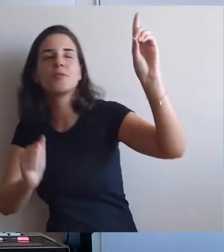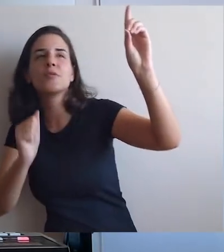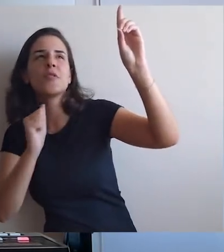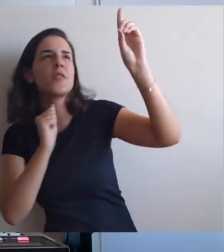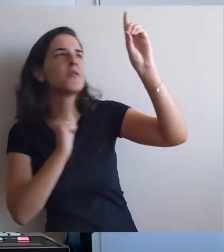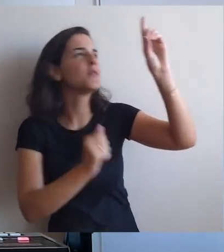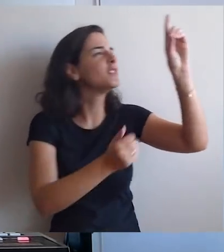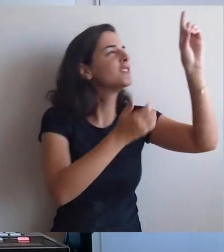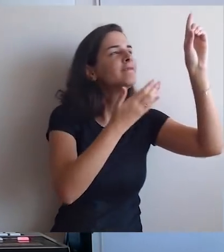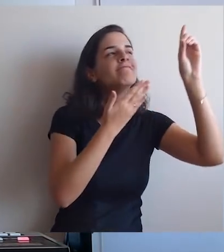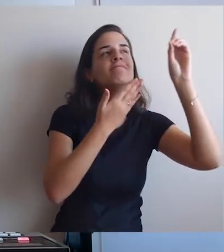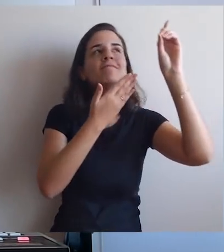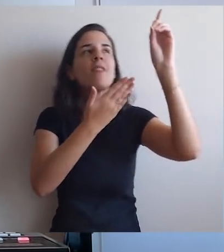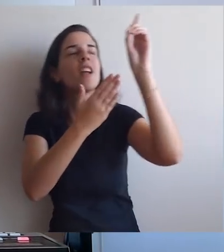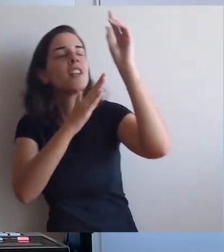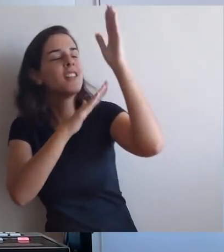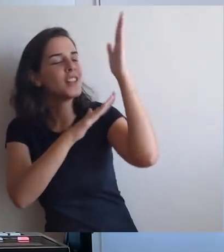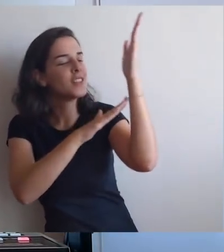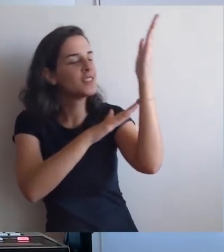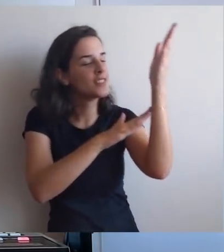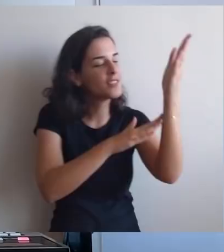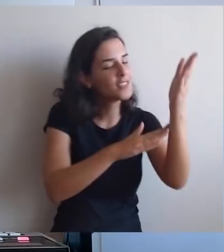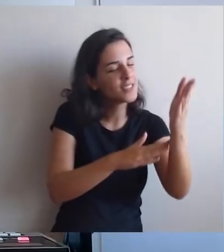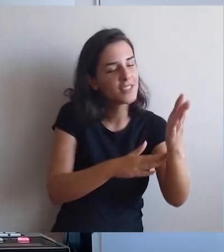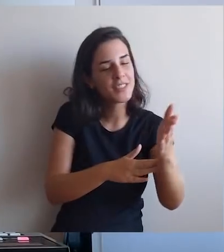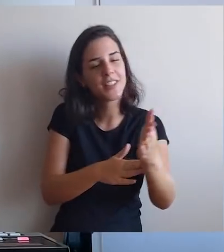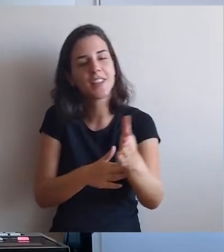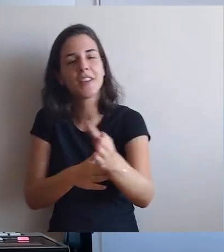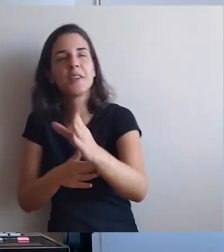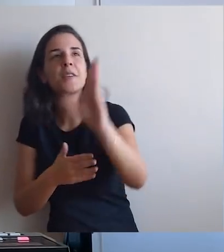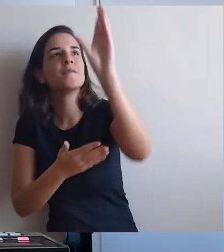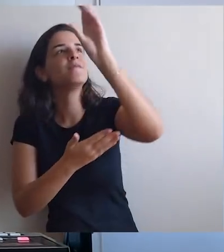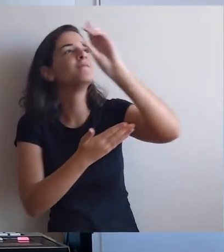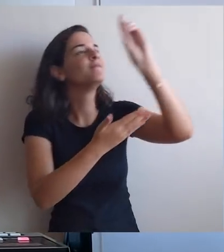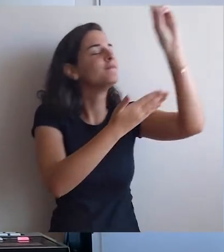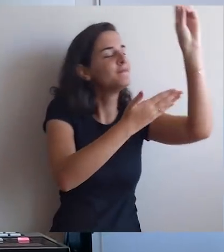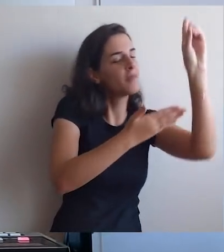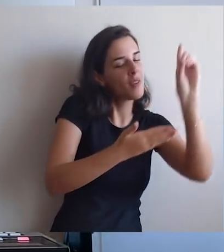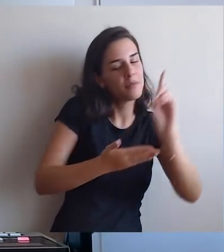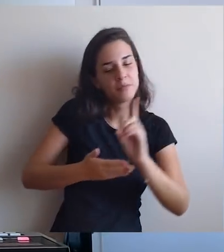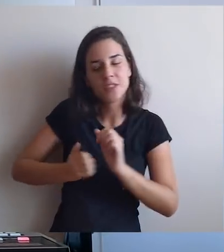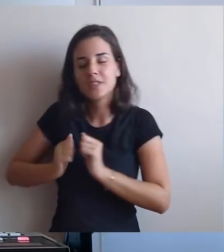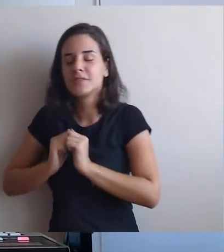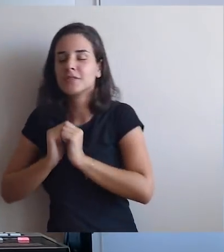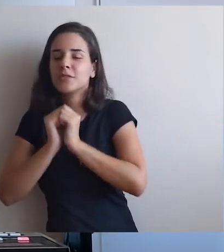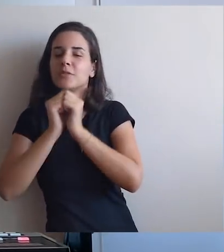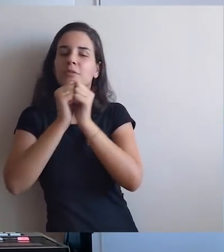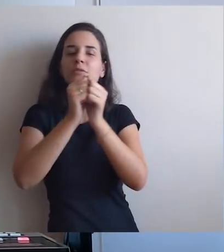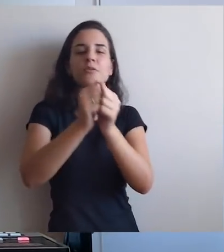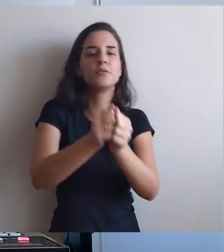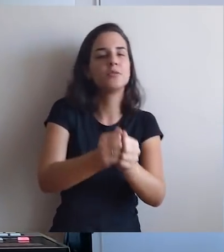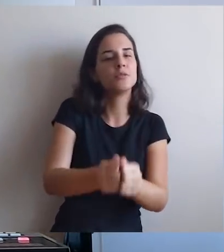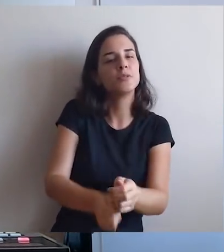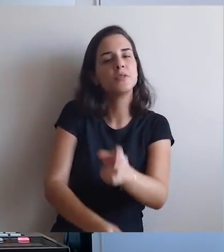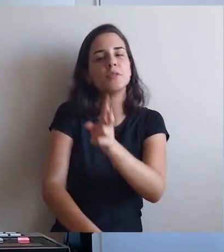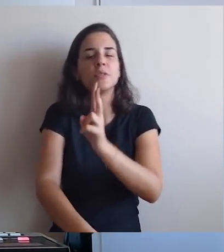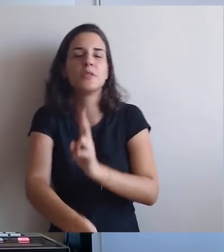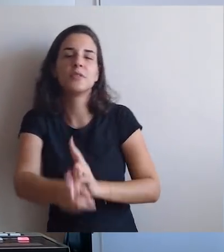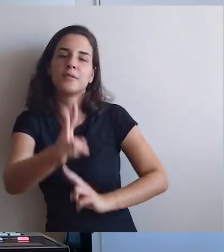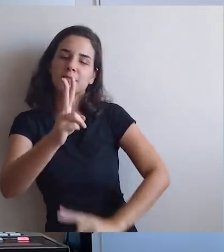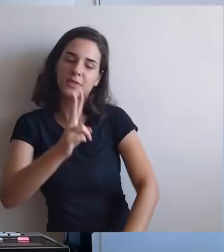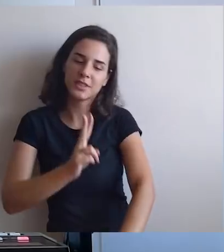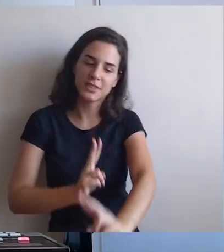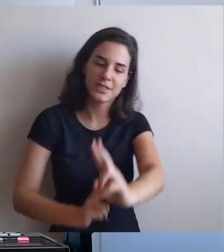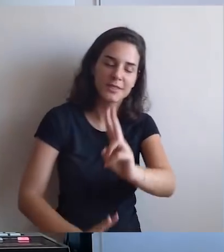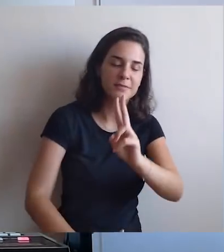sempre é poderoso, para sempre Ele é fiel, para sempre